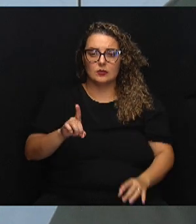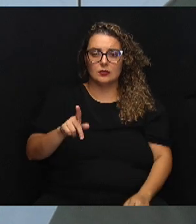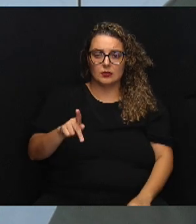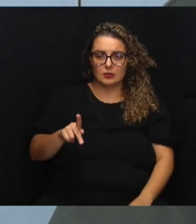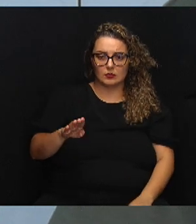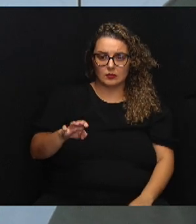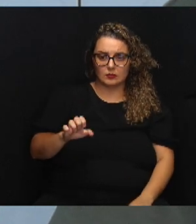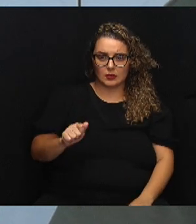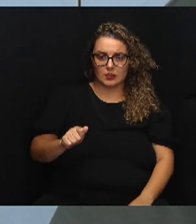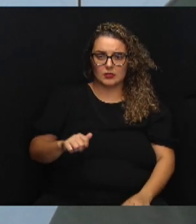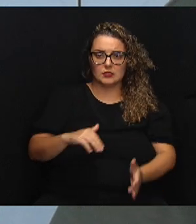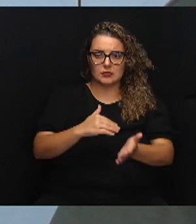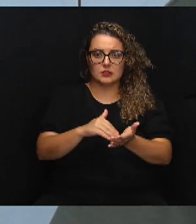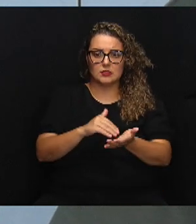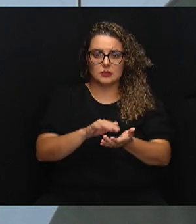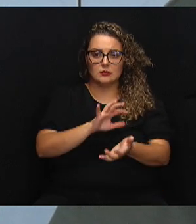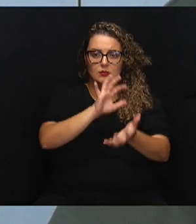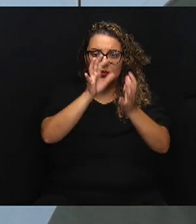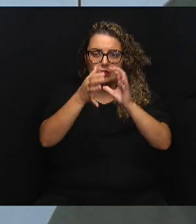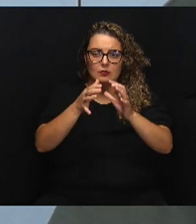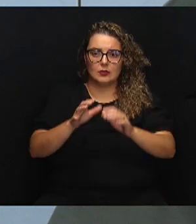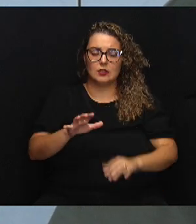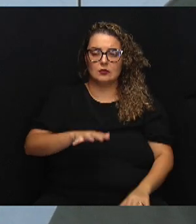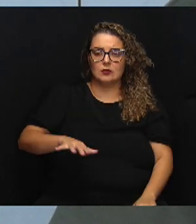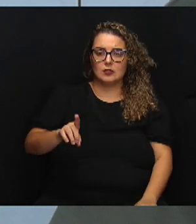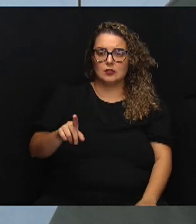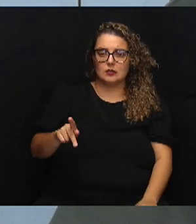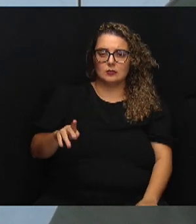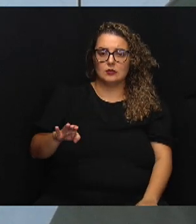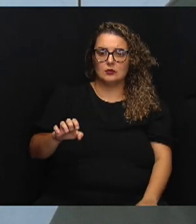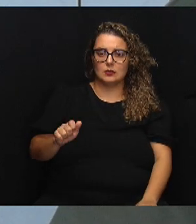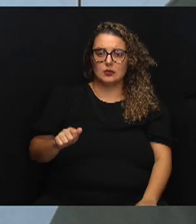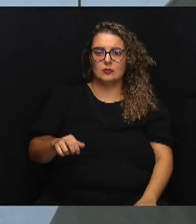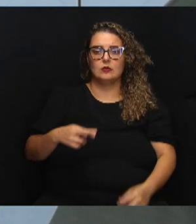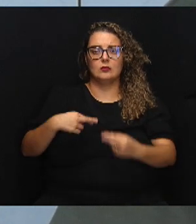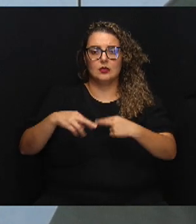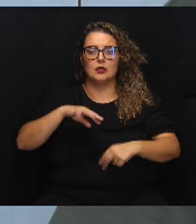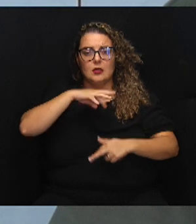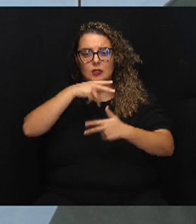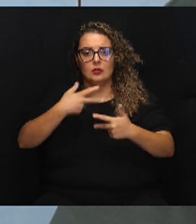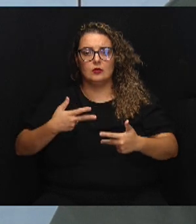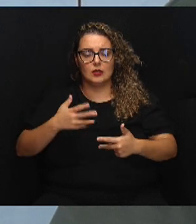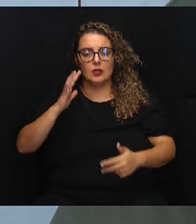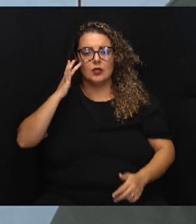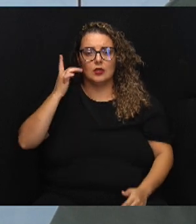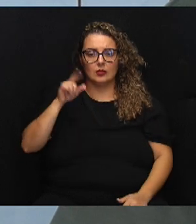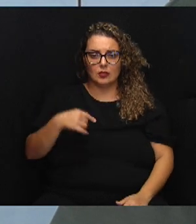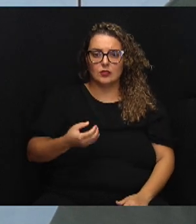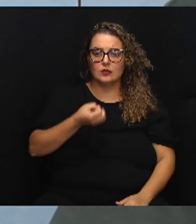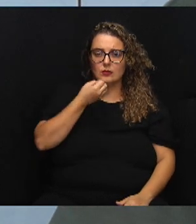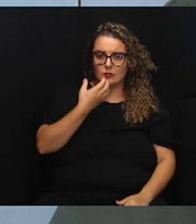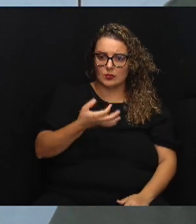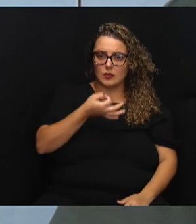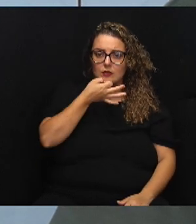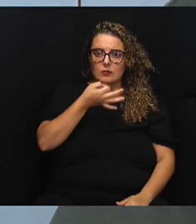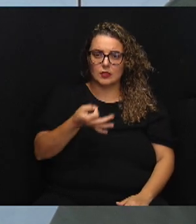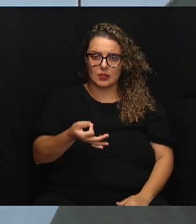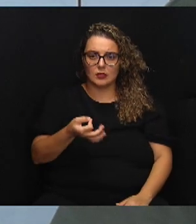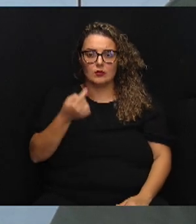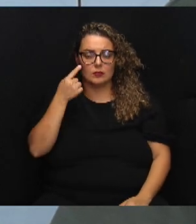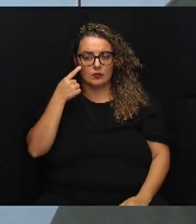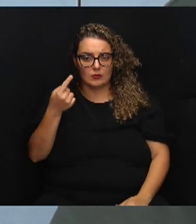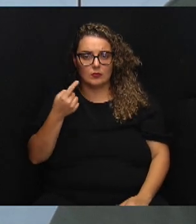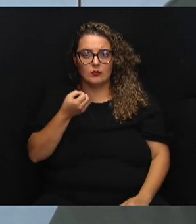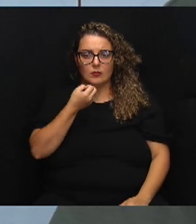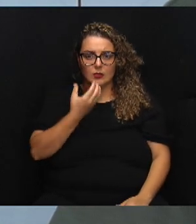Secretaria do Clima, porém, para o DPBE, a causa animal. Eu acho que isso daí seria uma boa sugestão, uma boa ideia.